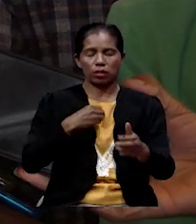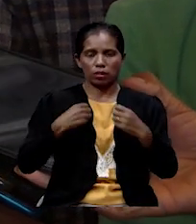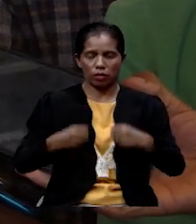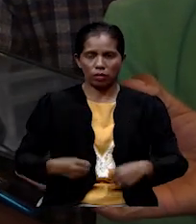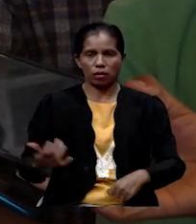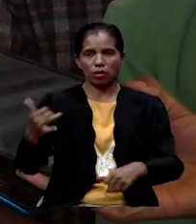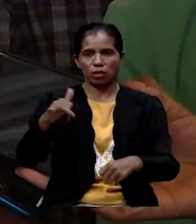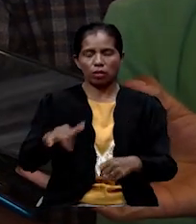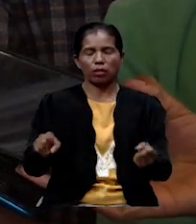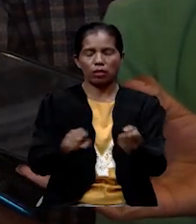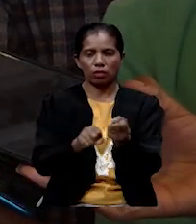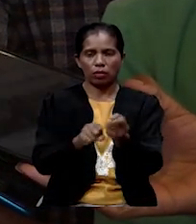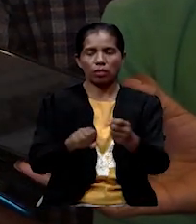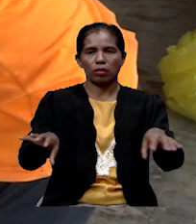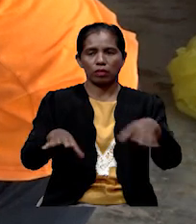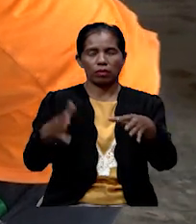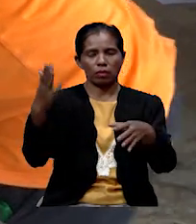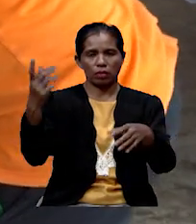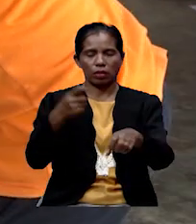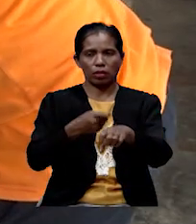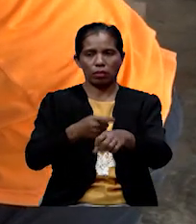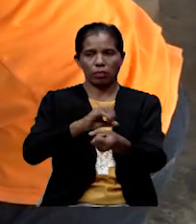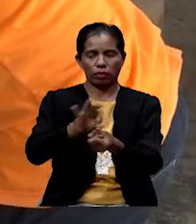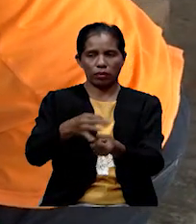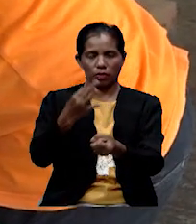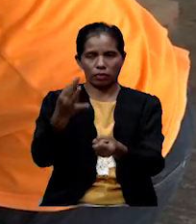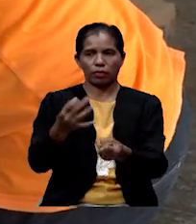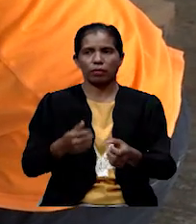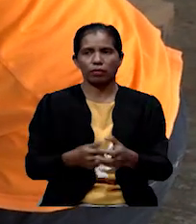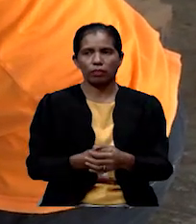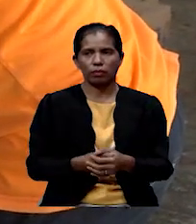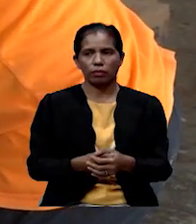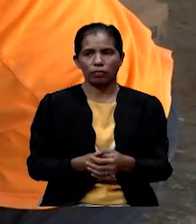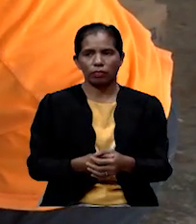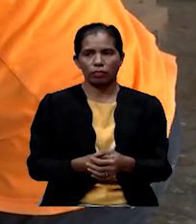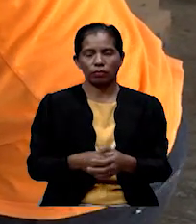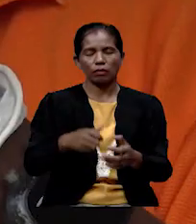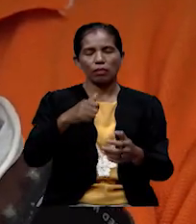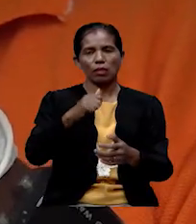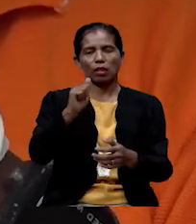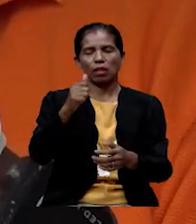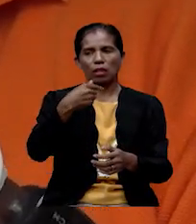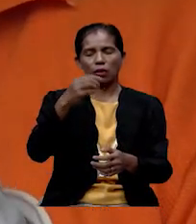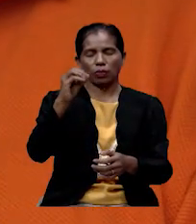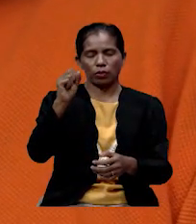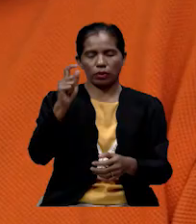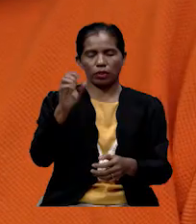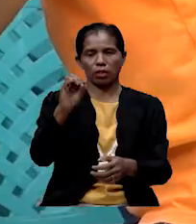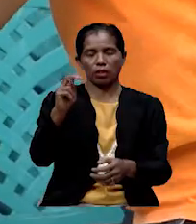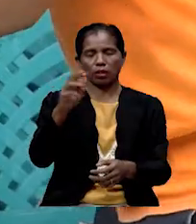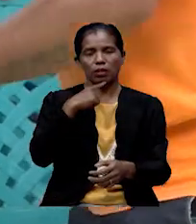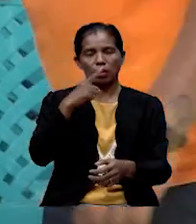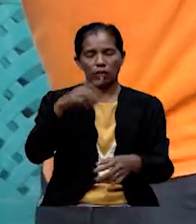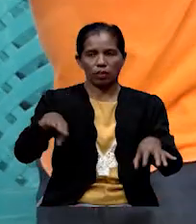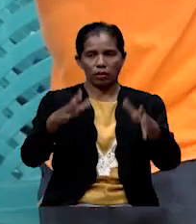durante ne apoia serviço e a situação pandemia COVID-19. Agustinha HTT, profissional saúde